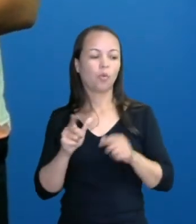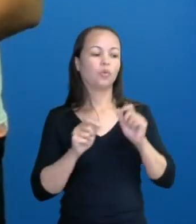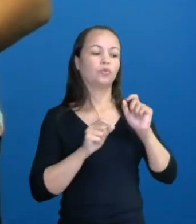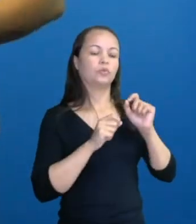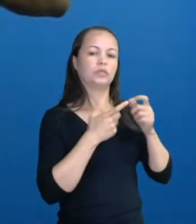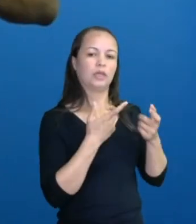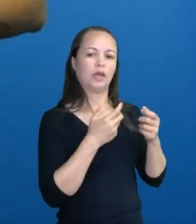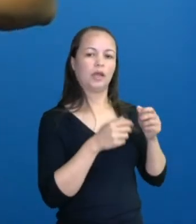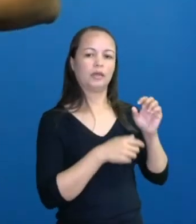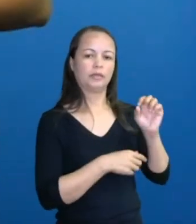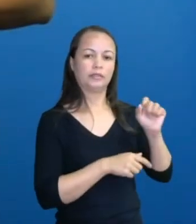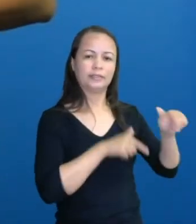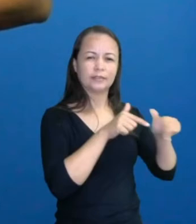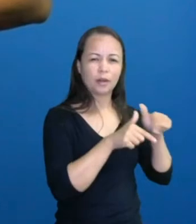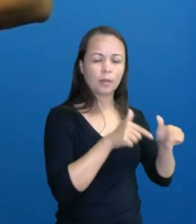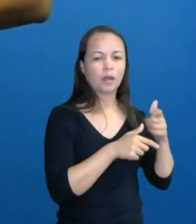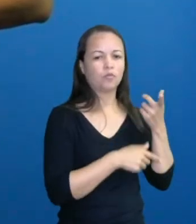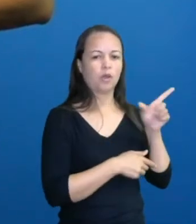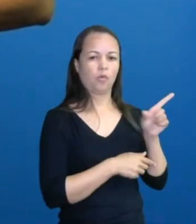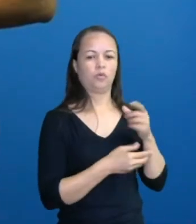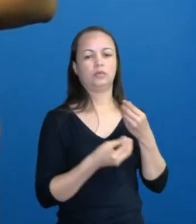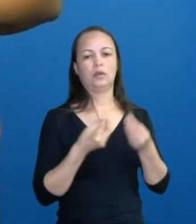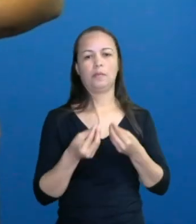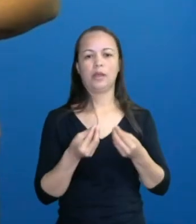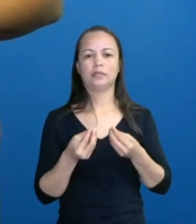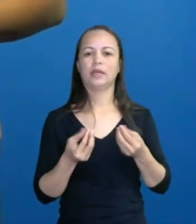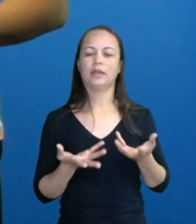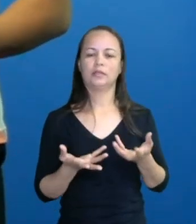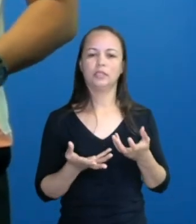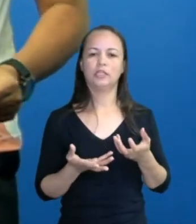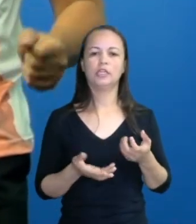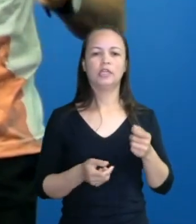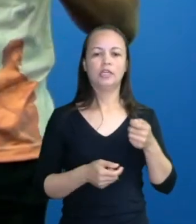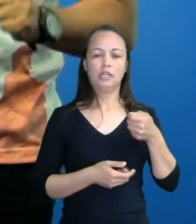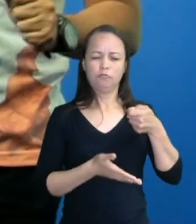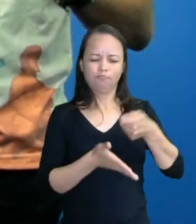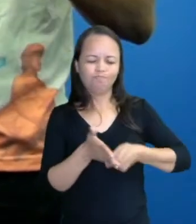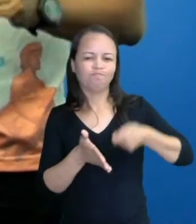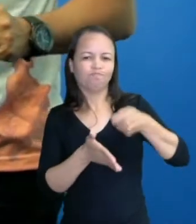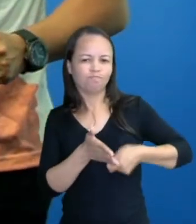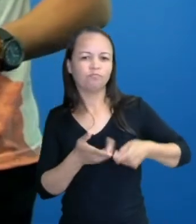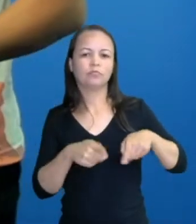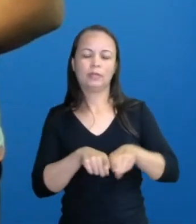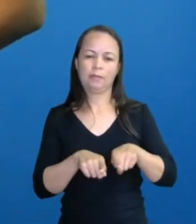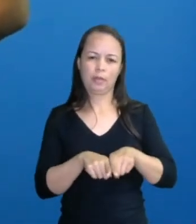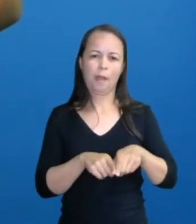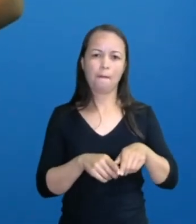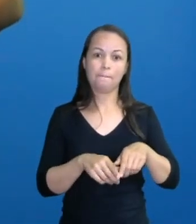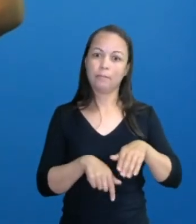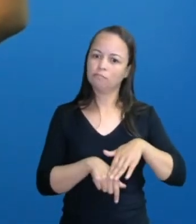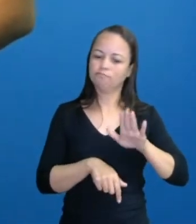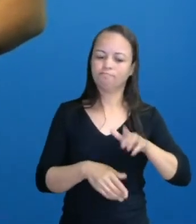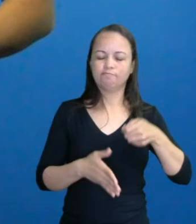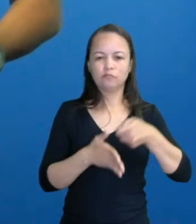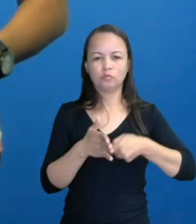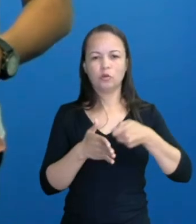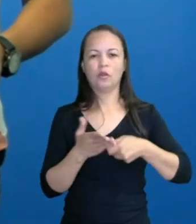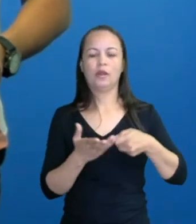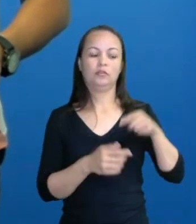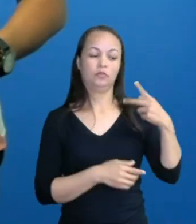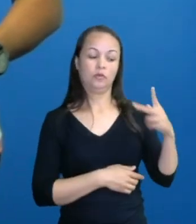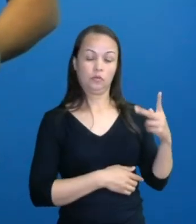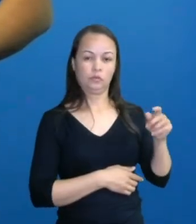servidão é outra, mas as relações eram de exploração também. Muito explorado eram os